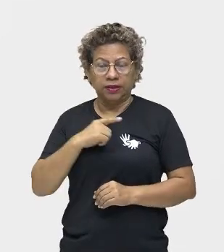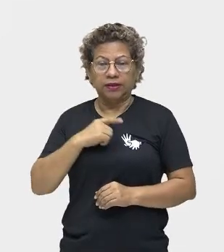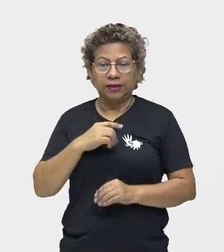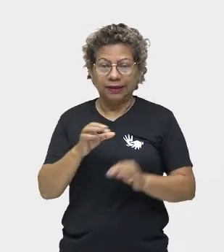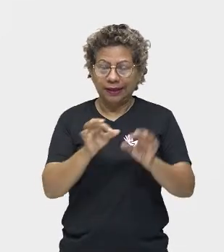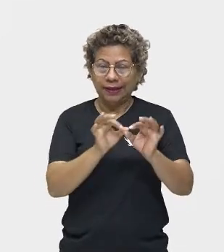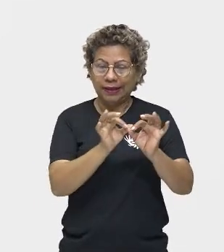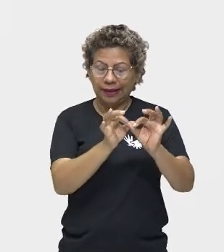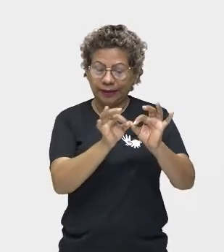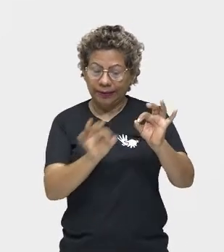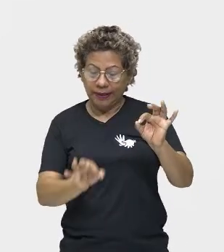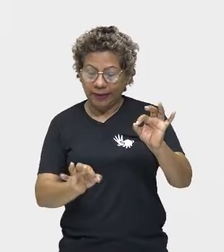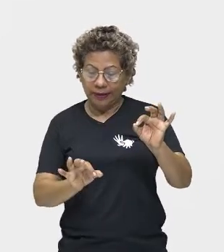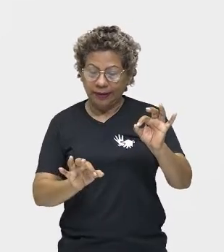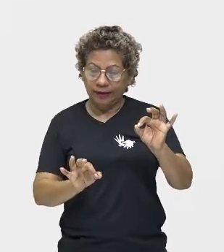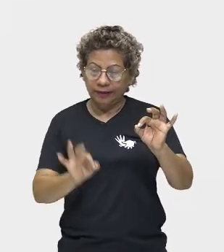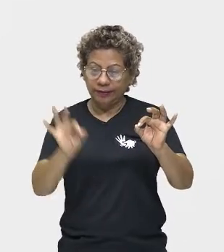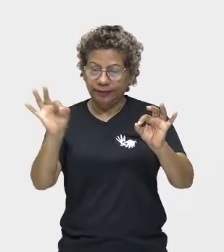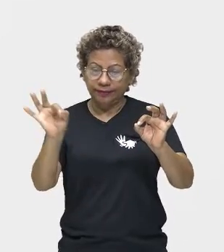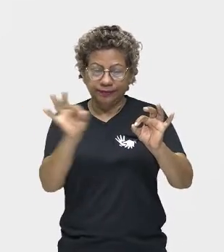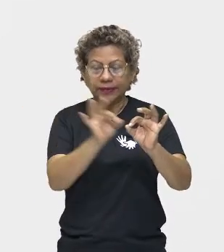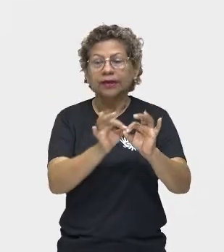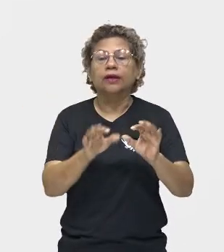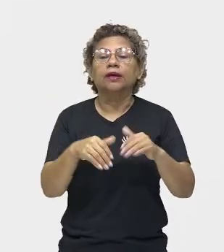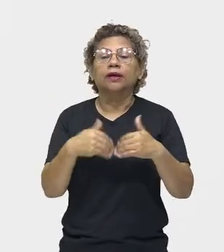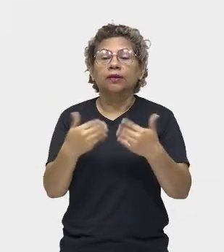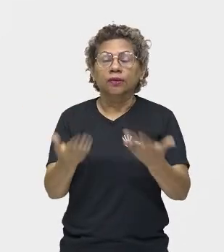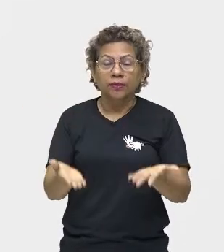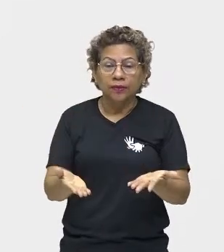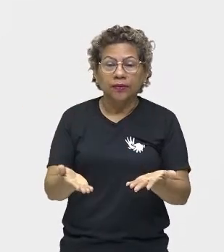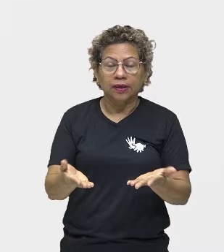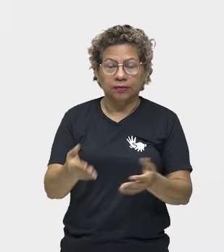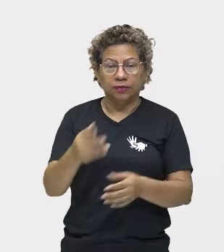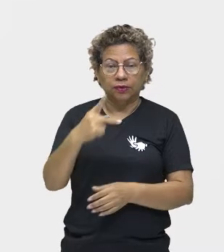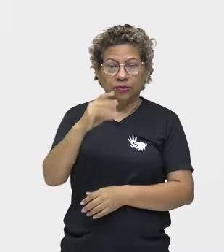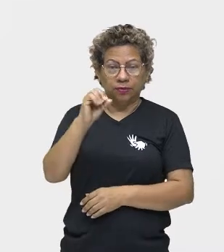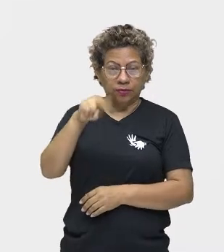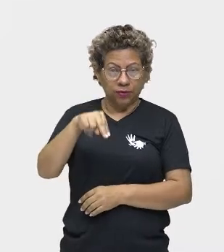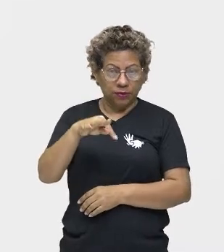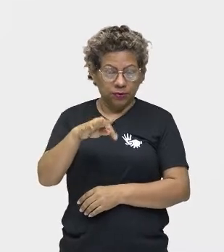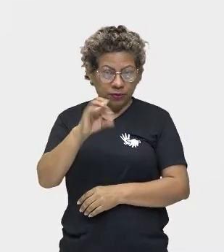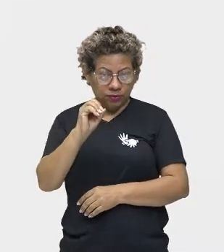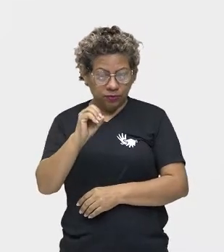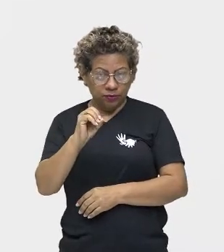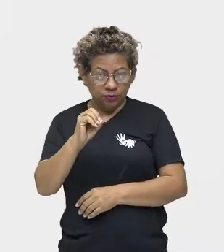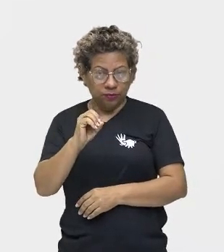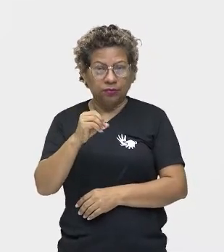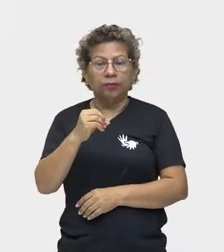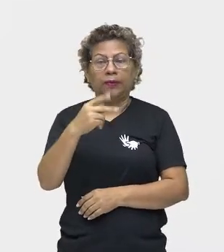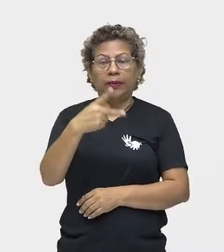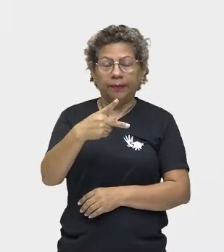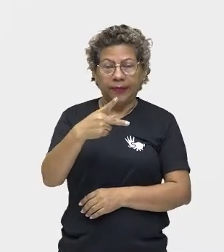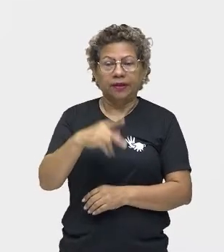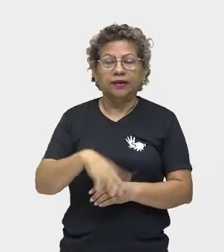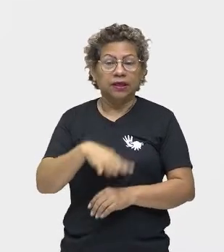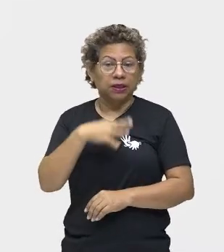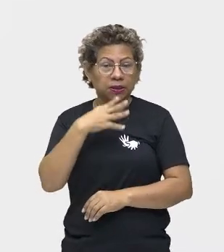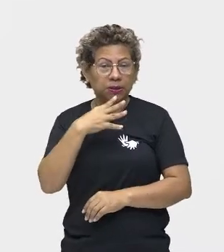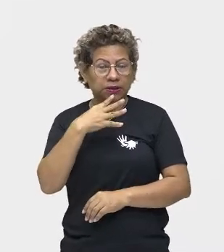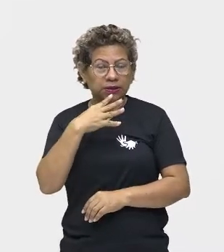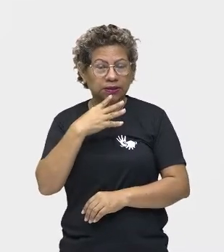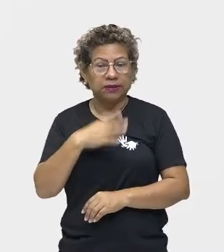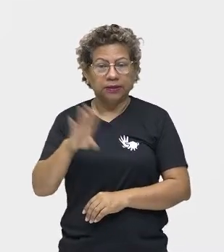casas. Em geometria, o ponto P é conhecido pelo nome de letra A,